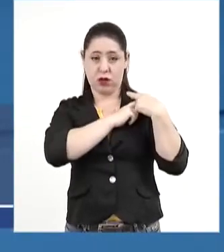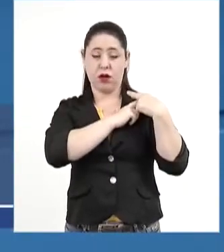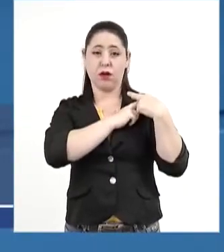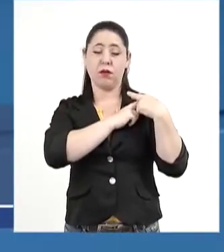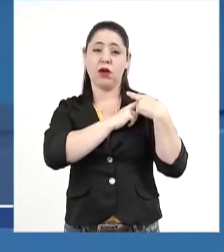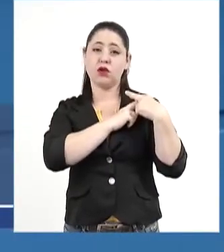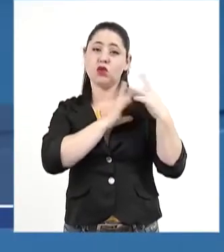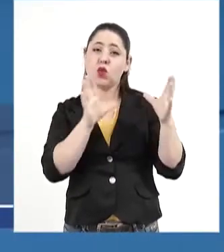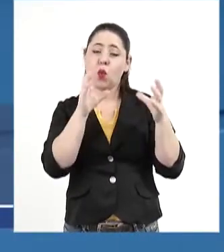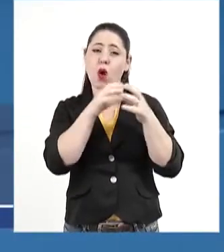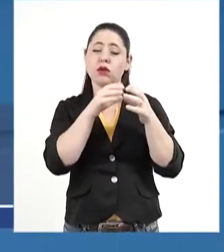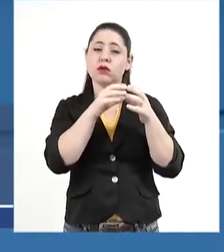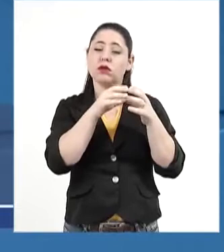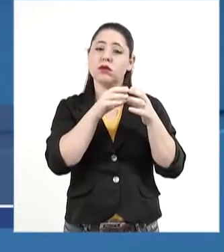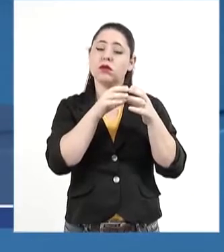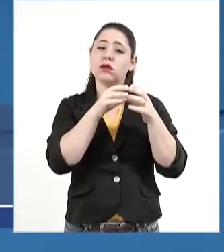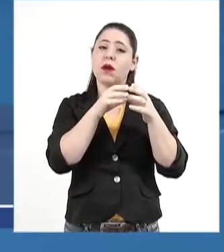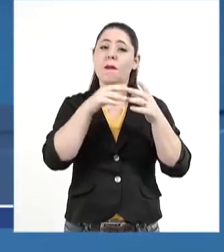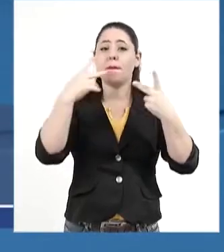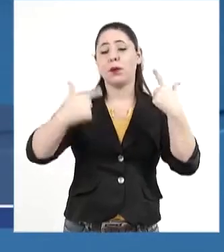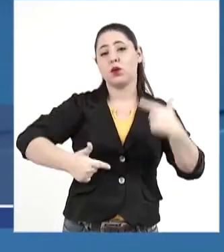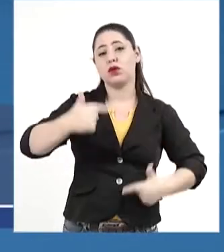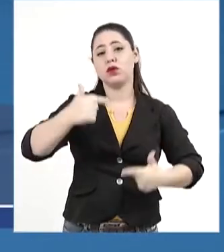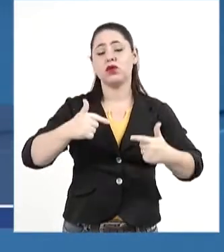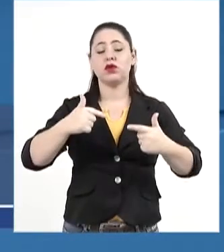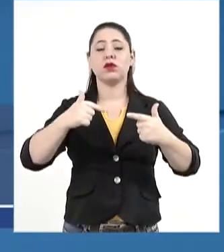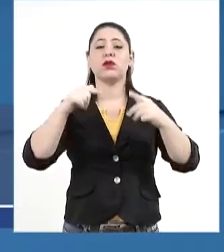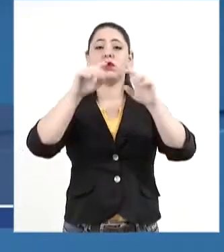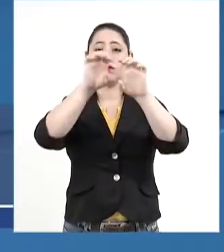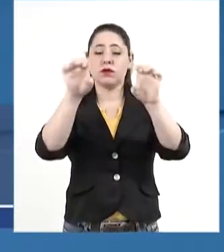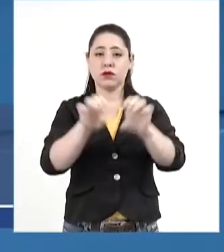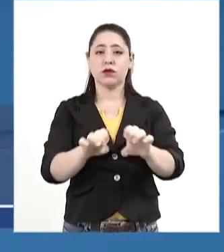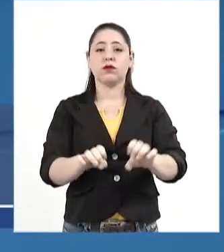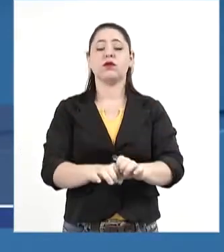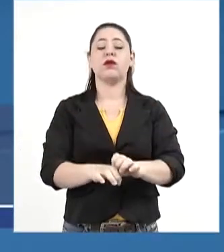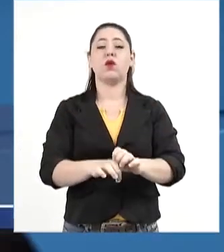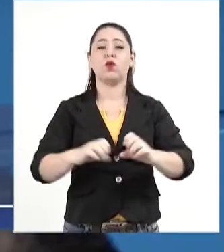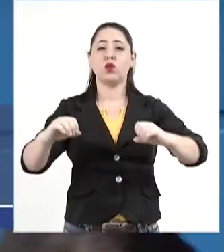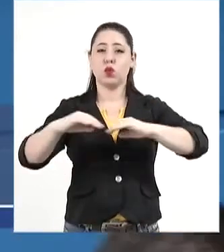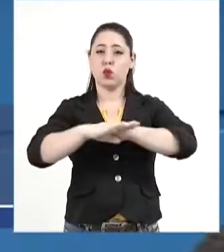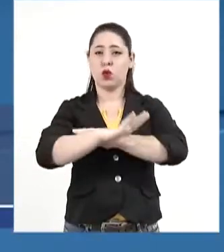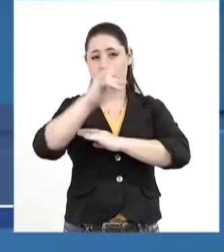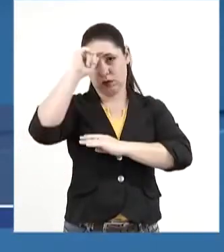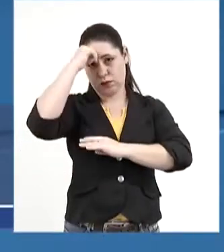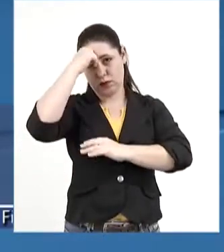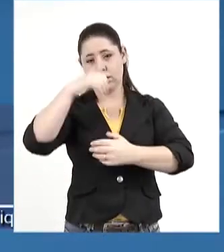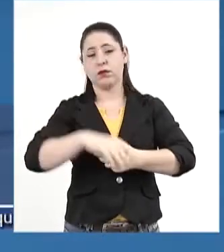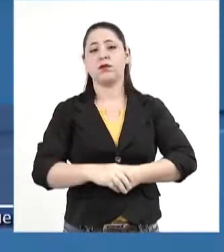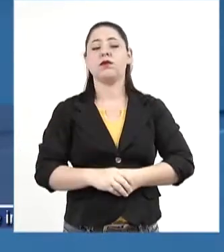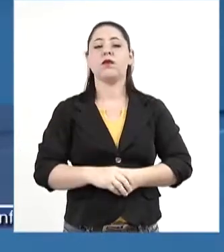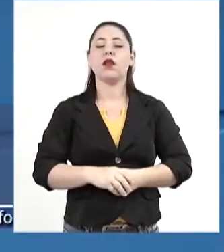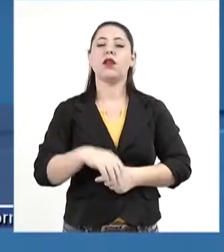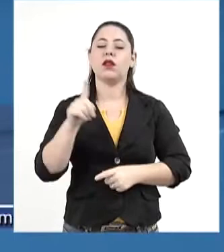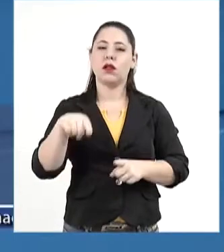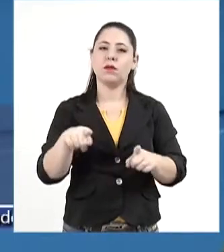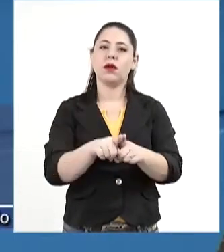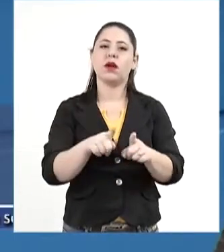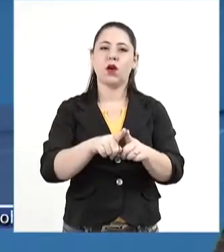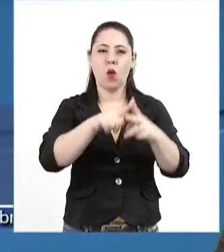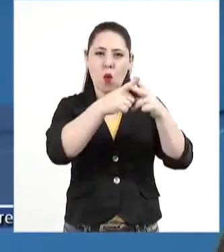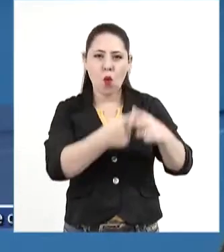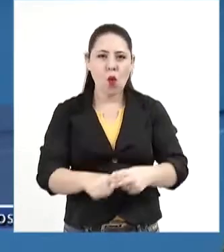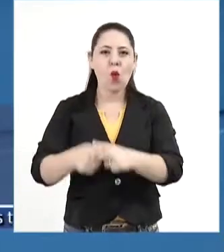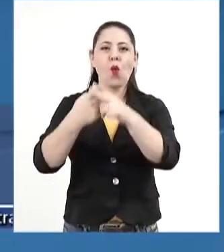autarquia implementar política de infraestrutura do sistema da Federação de Viação, compreendendo sua operação,